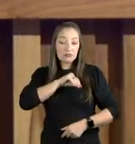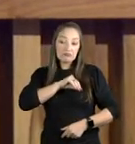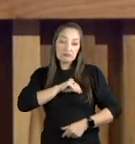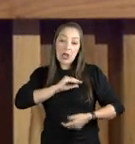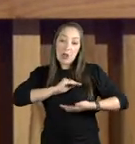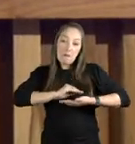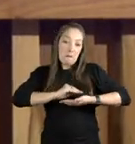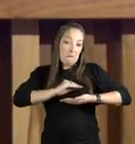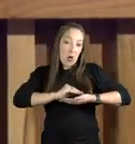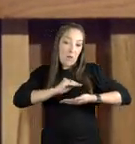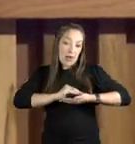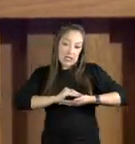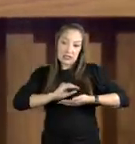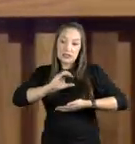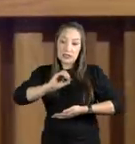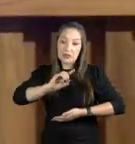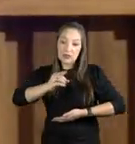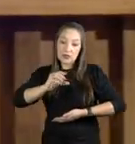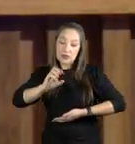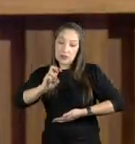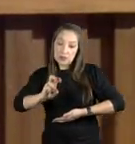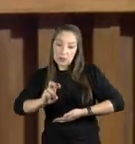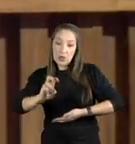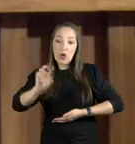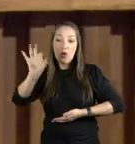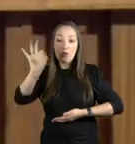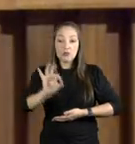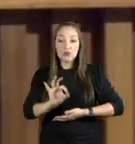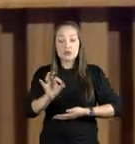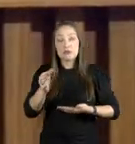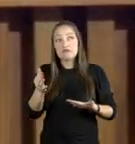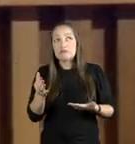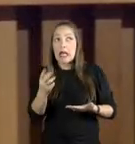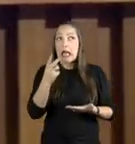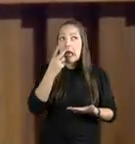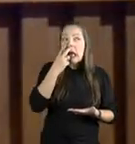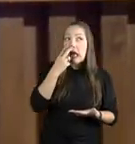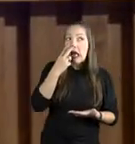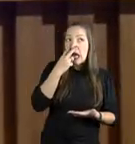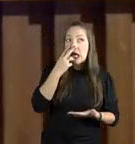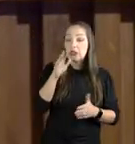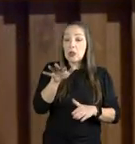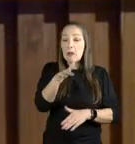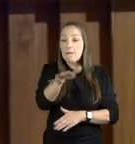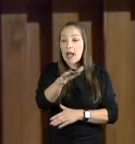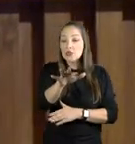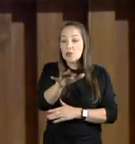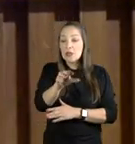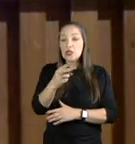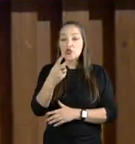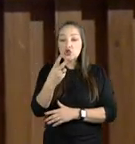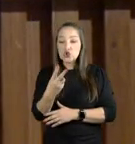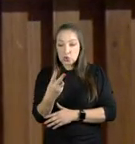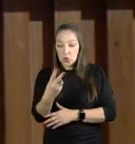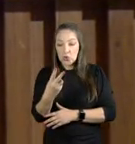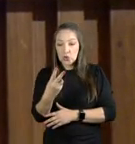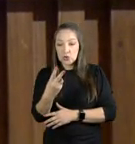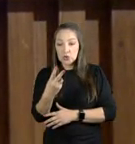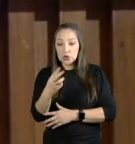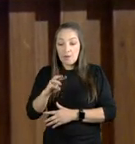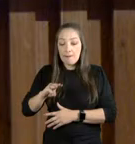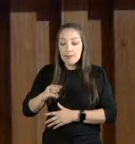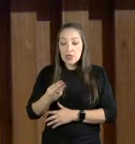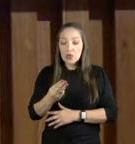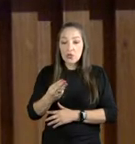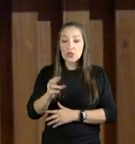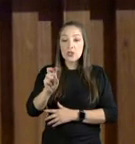daria, que é 0,5%. Se eu não me engano, vai dar na casa de 2,5 milhões. Por esse valor, por esses juros tão